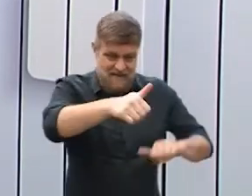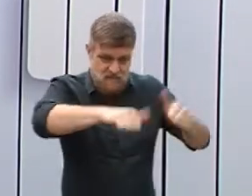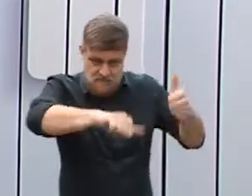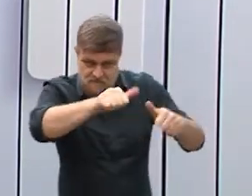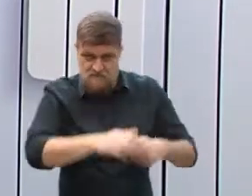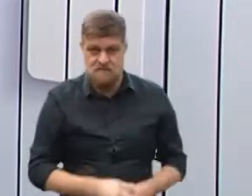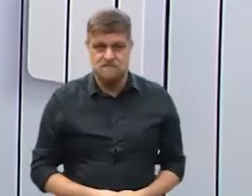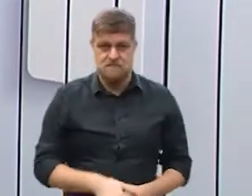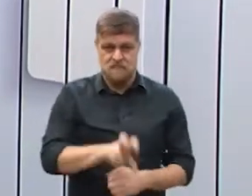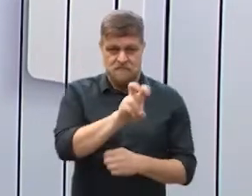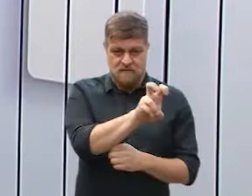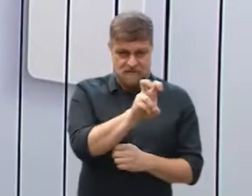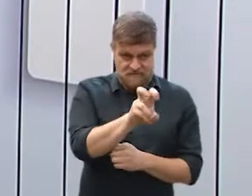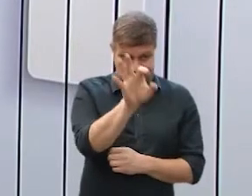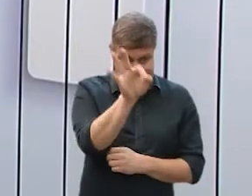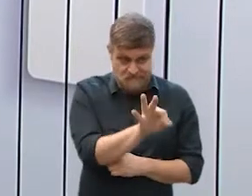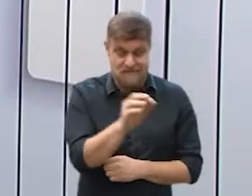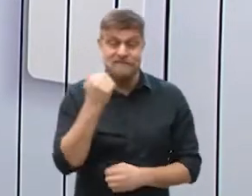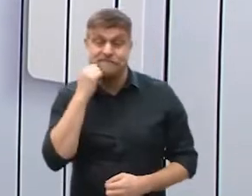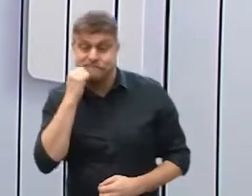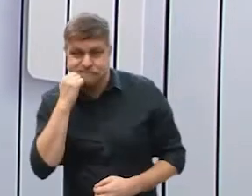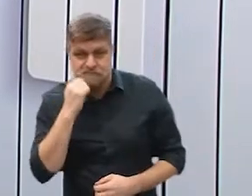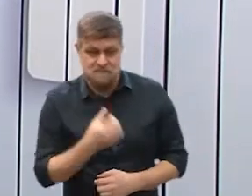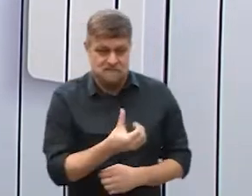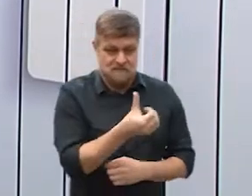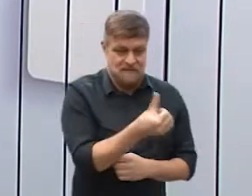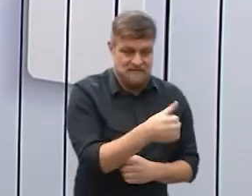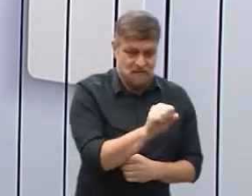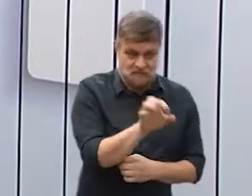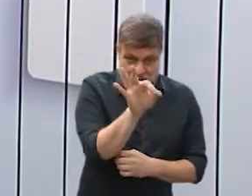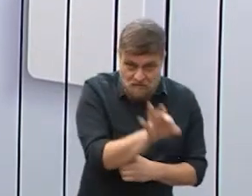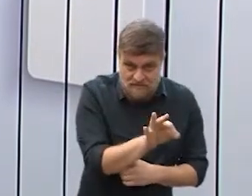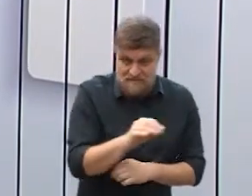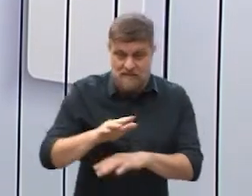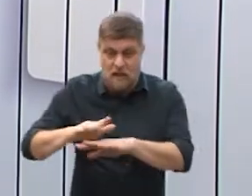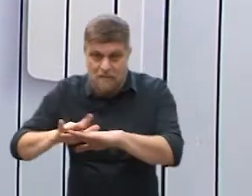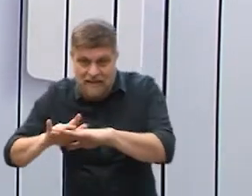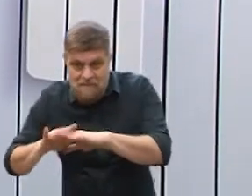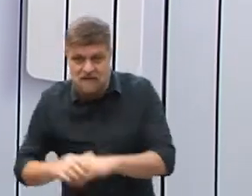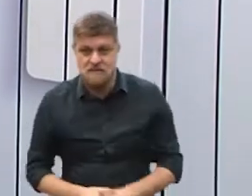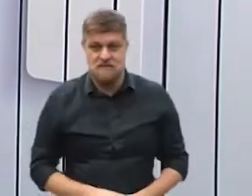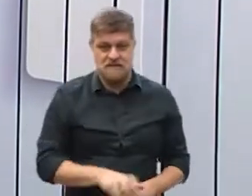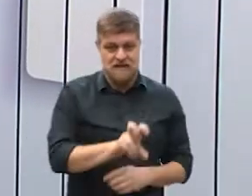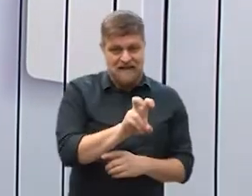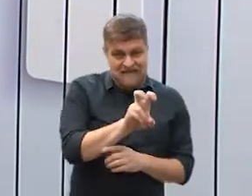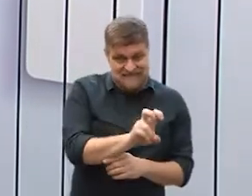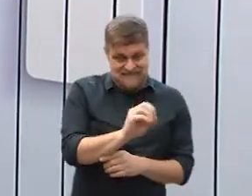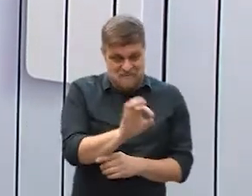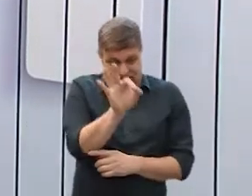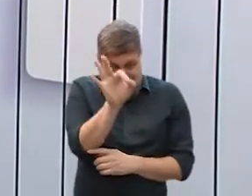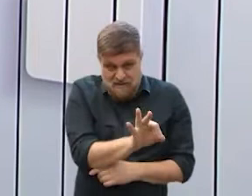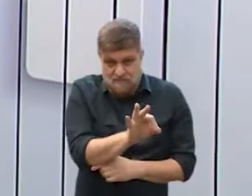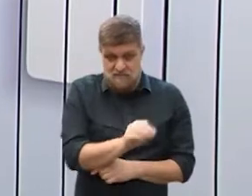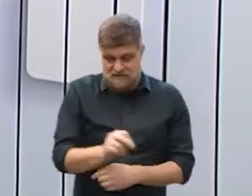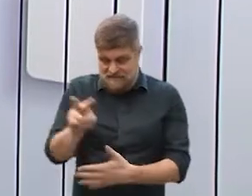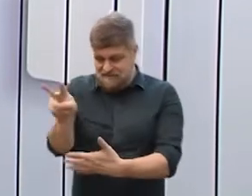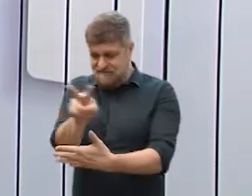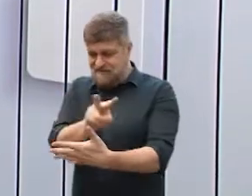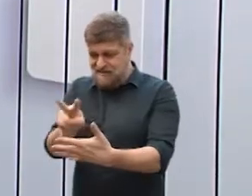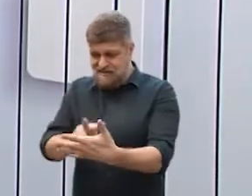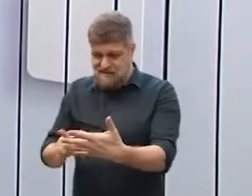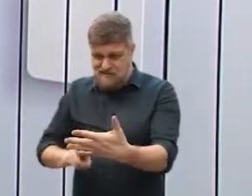avaliadas: 55% em ciências, 68% em matemática e 50% em